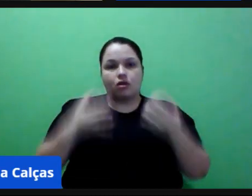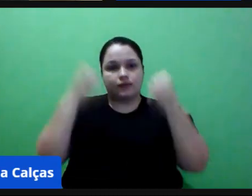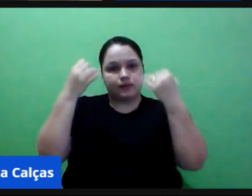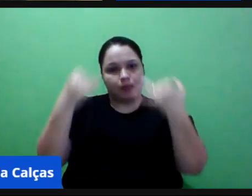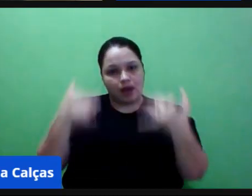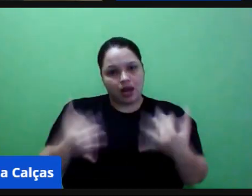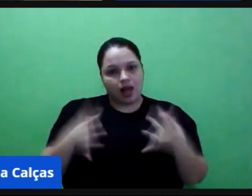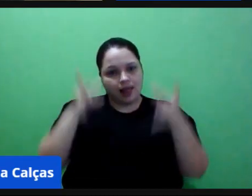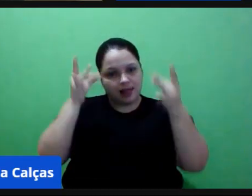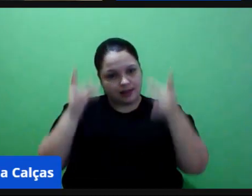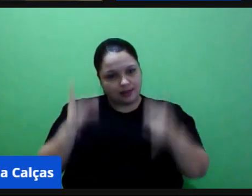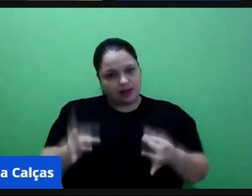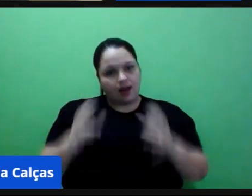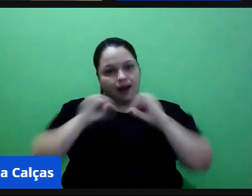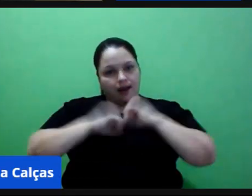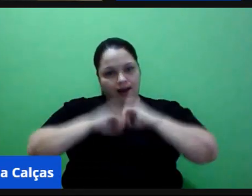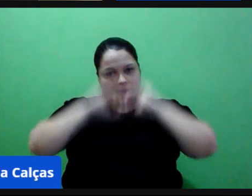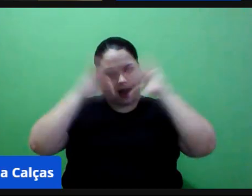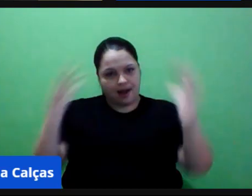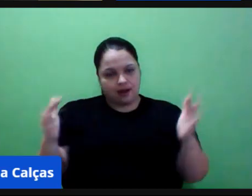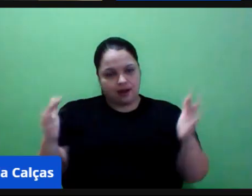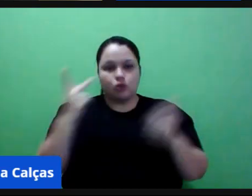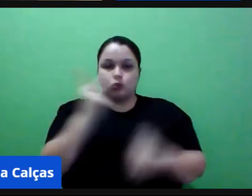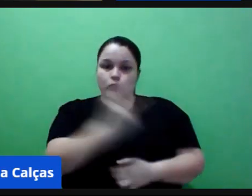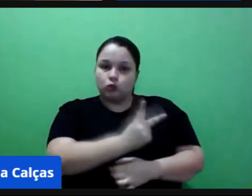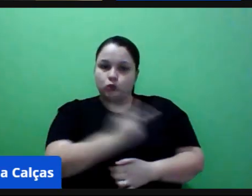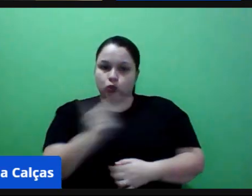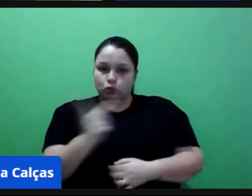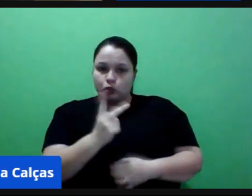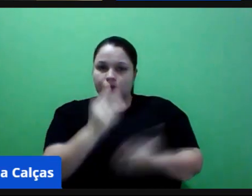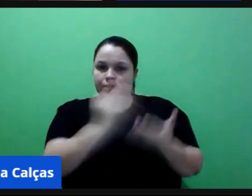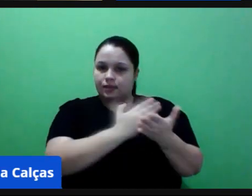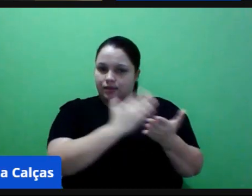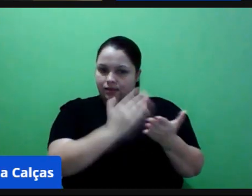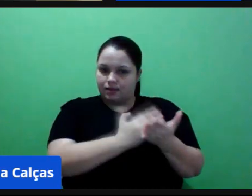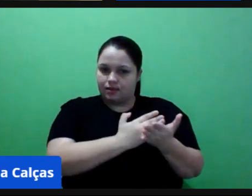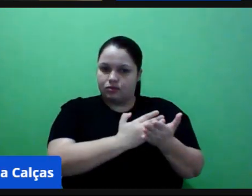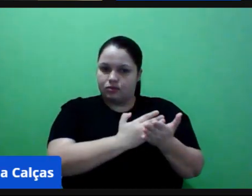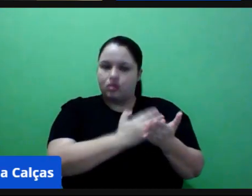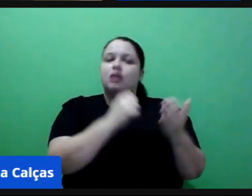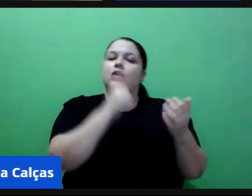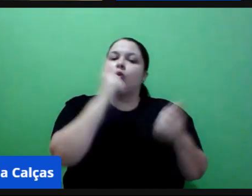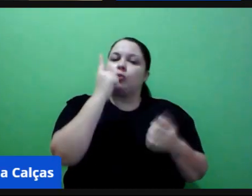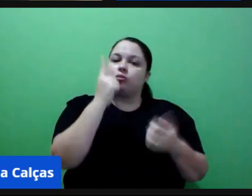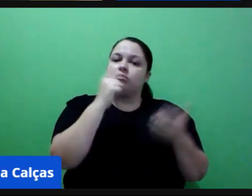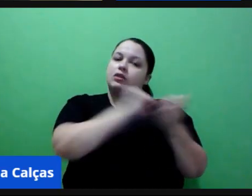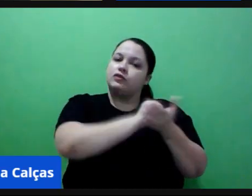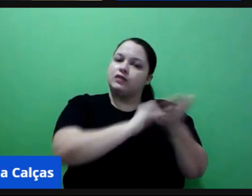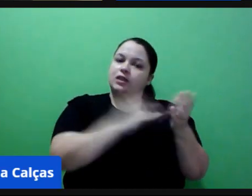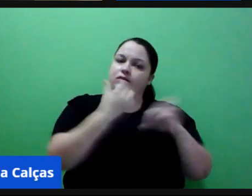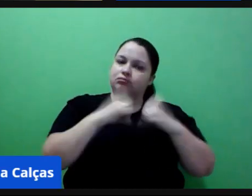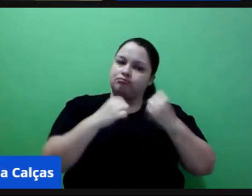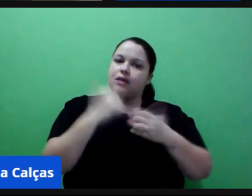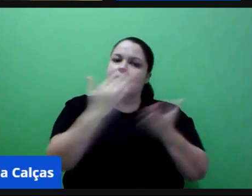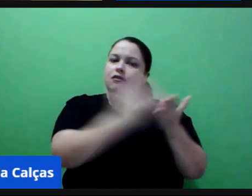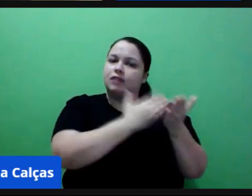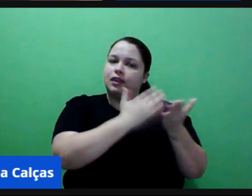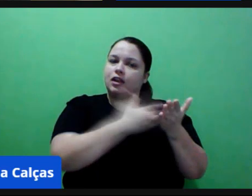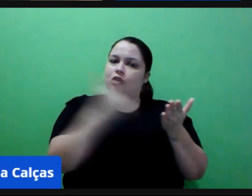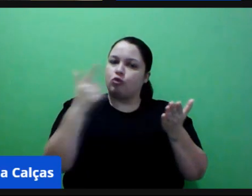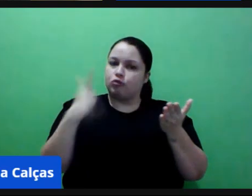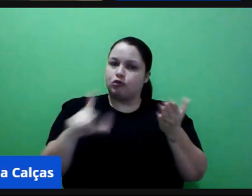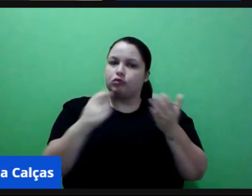o caderno de atividade diagnóstica e o que significa o caderno base, ok? Então, vocês receberão 2